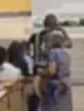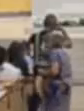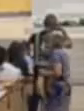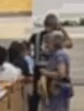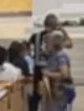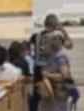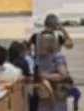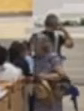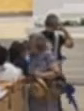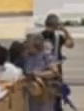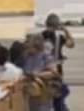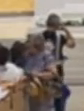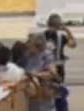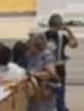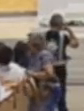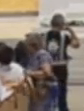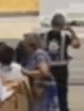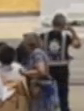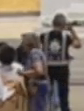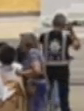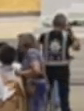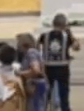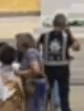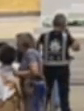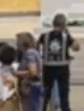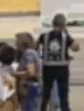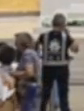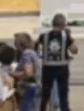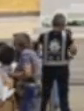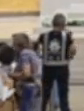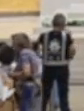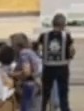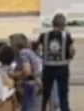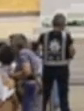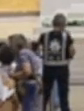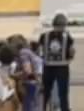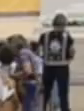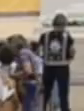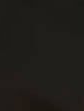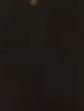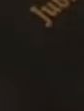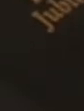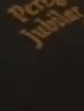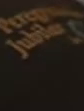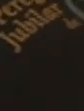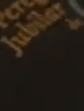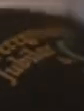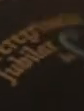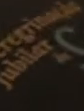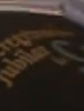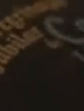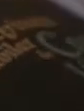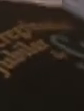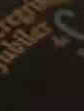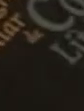Celebração, convívio e formação fizeram parte do programa da peregrinação. Na Basílica da Santíssima Trindade foi apresentada a